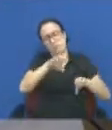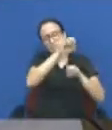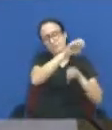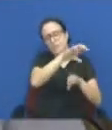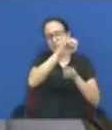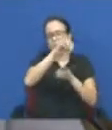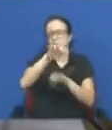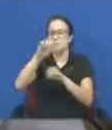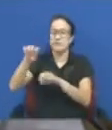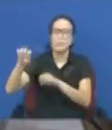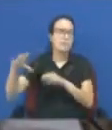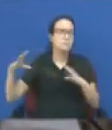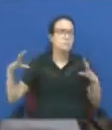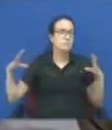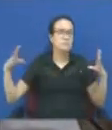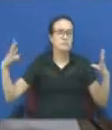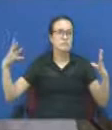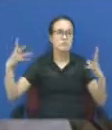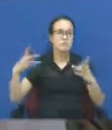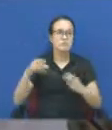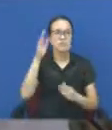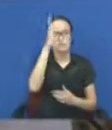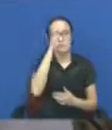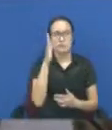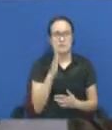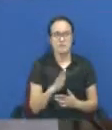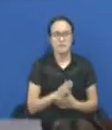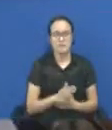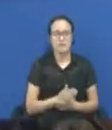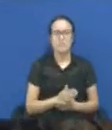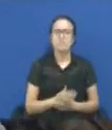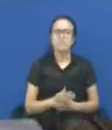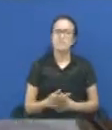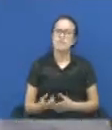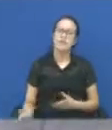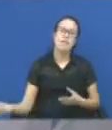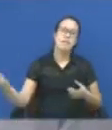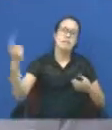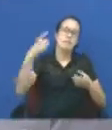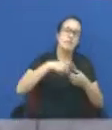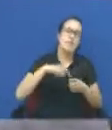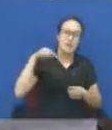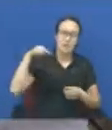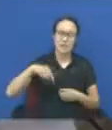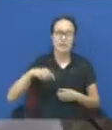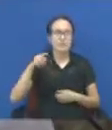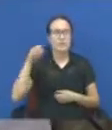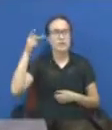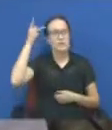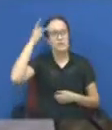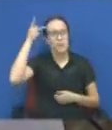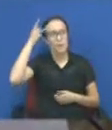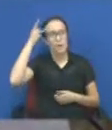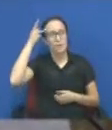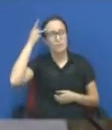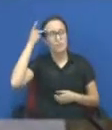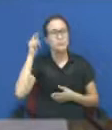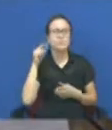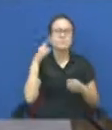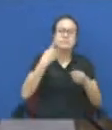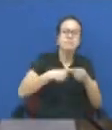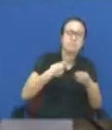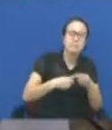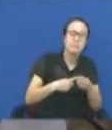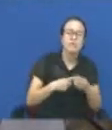doutrina evangélica pelo território brasileiro, ele veio para o interior do estado de São Paulo. E no estado de São